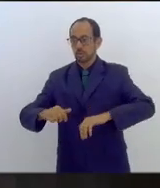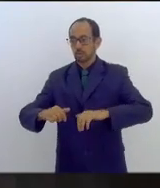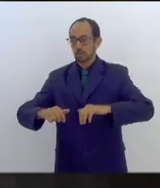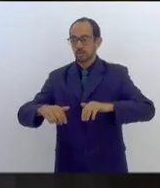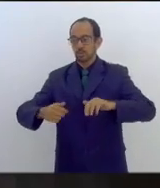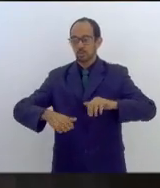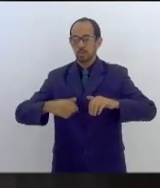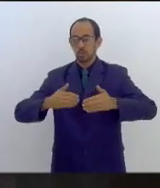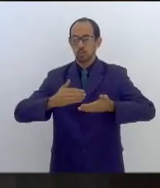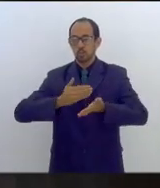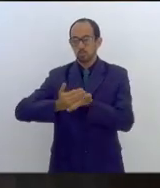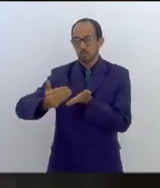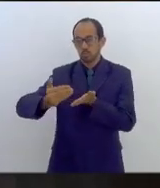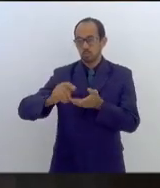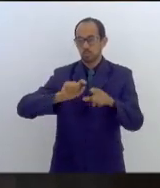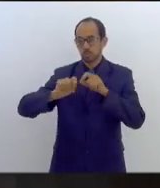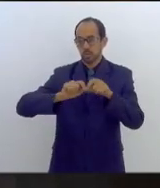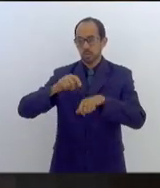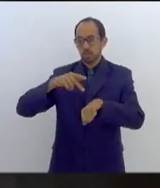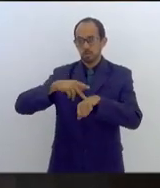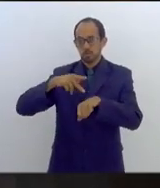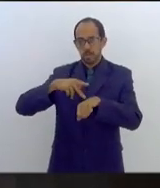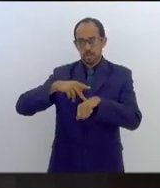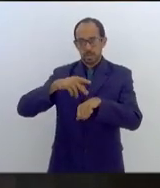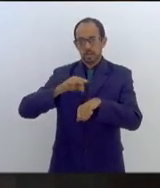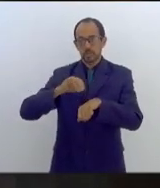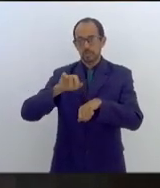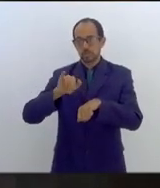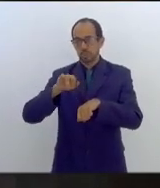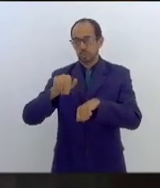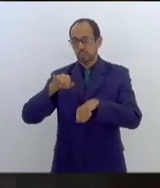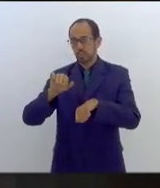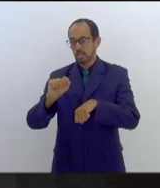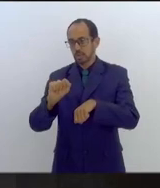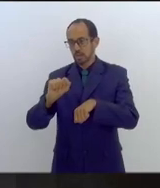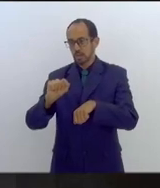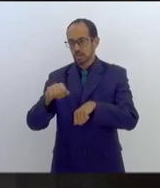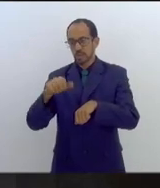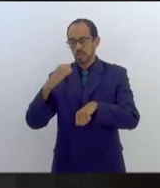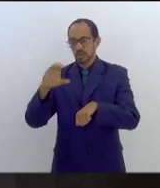Desde Pedra da Tiririca em Niterói,